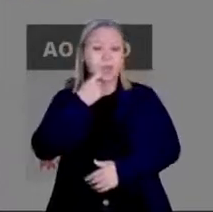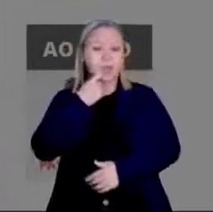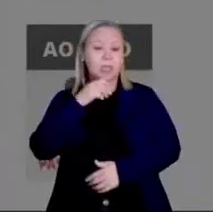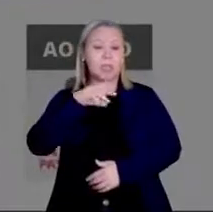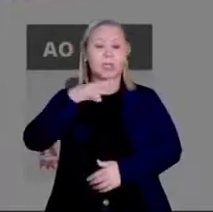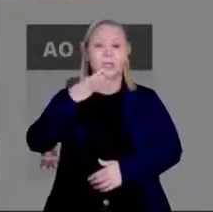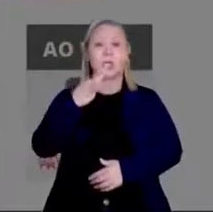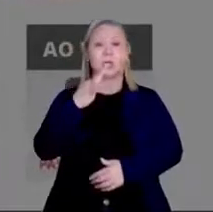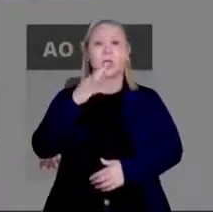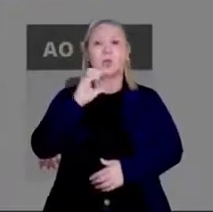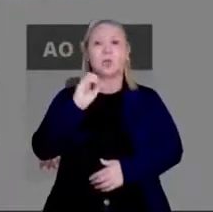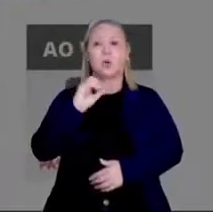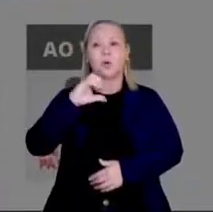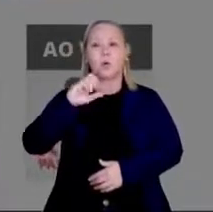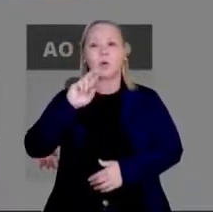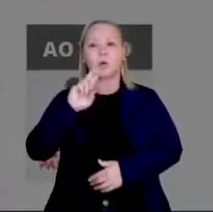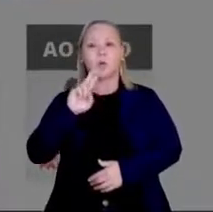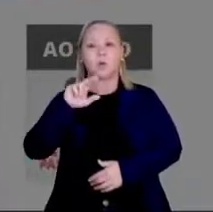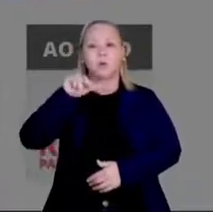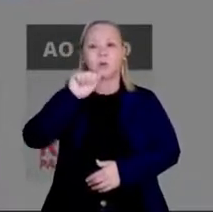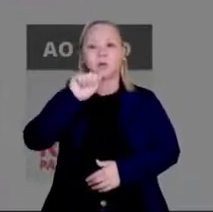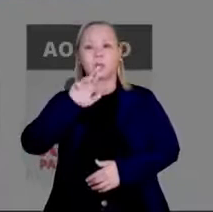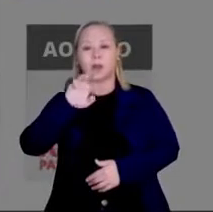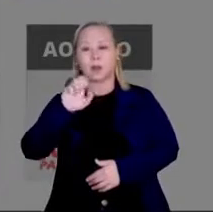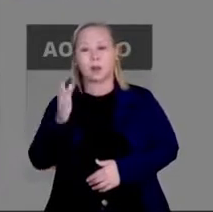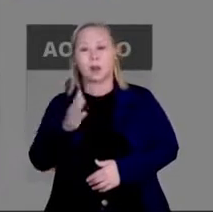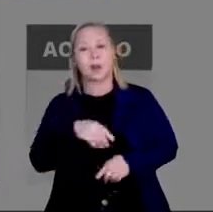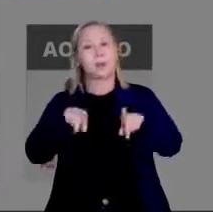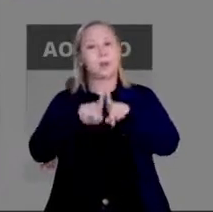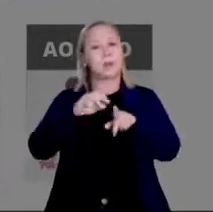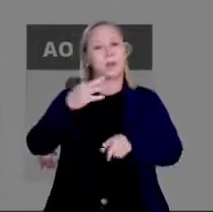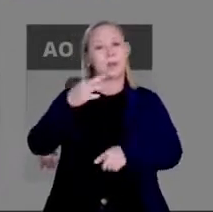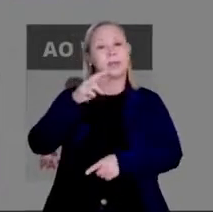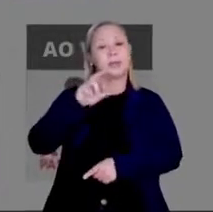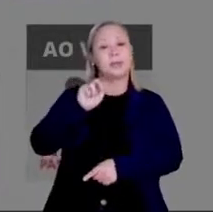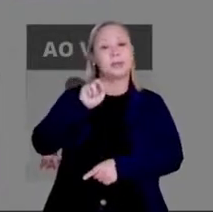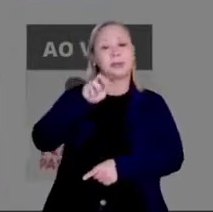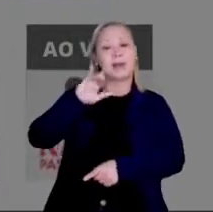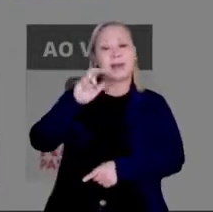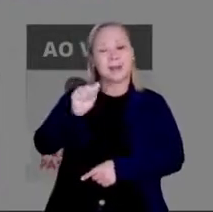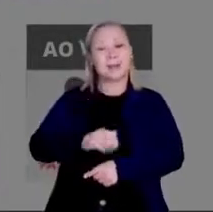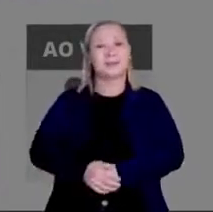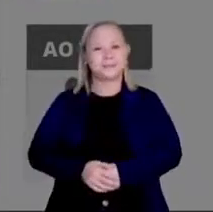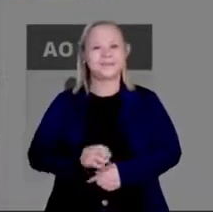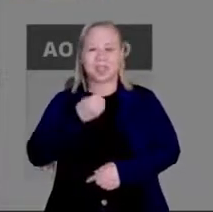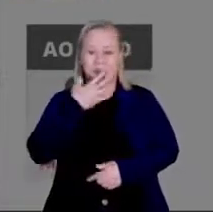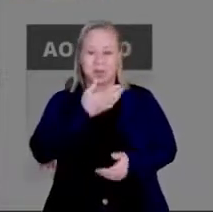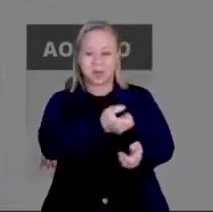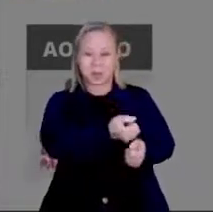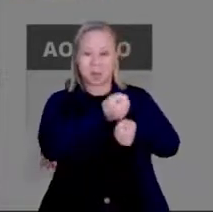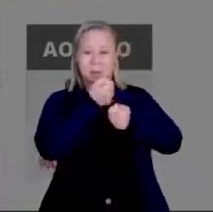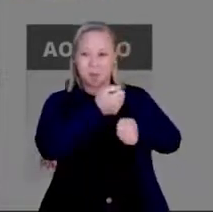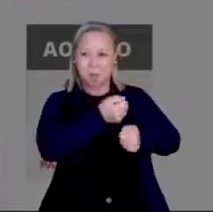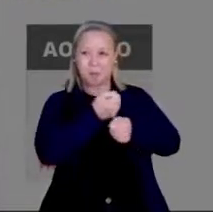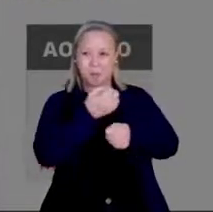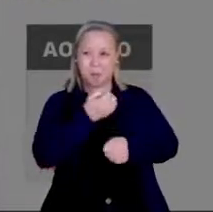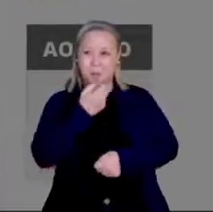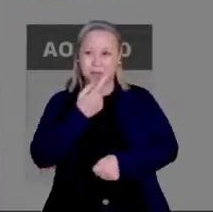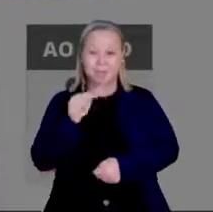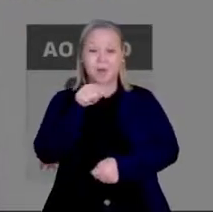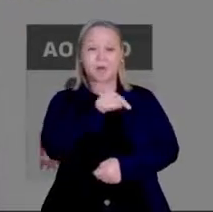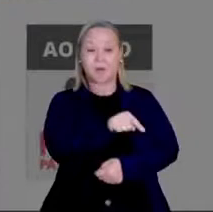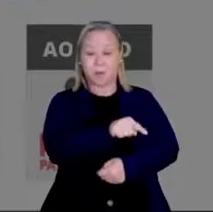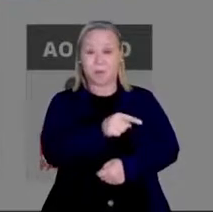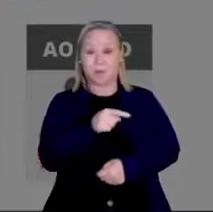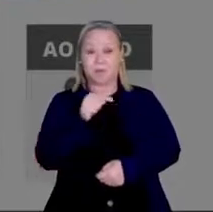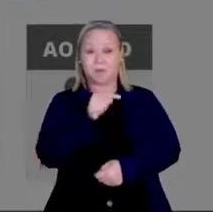senhor. Que Deus abençoe você, o Juarez e todo o povo da região. Um abraço, querido. Um grande abraço, muito